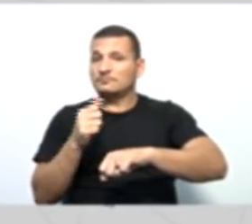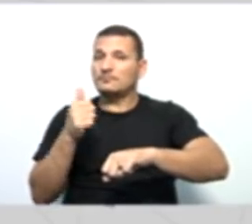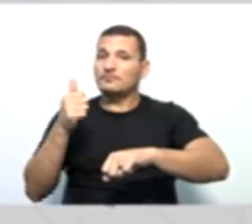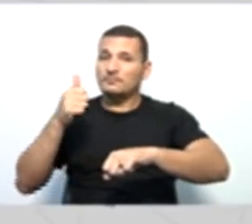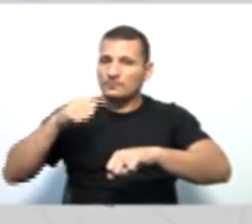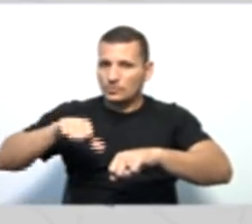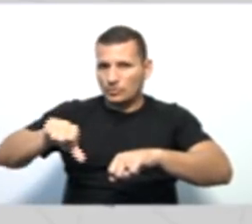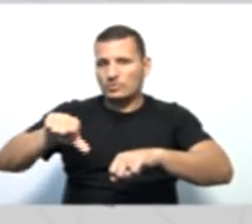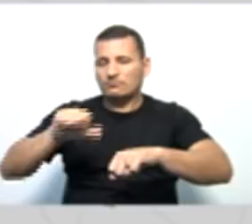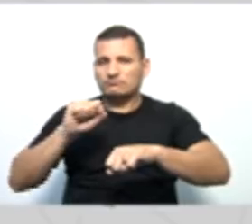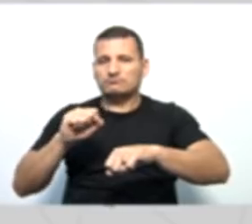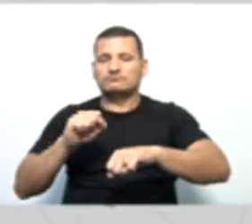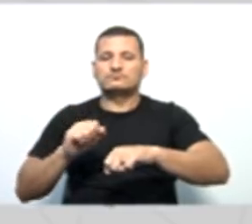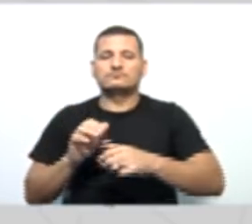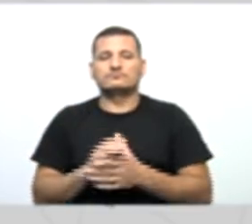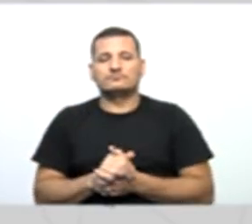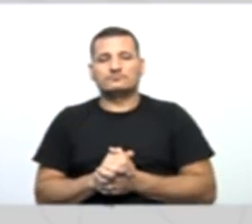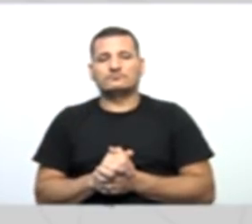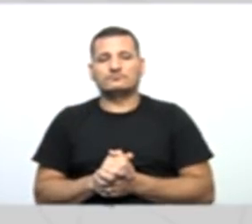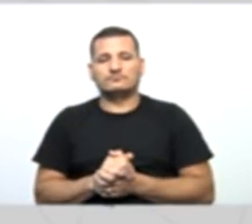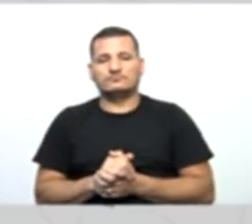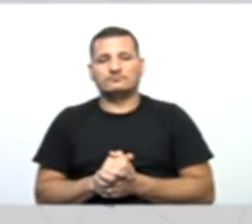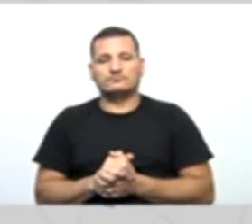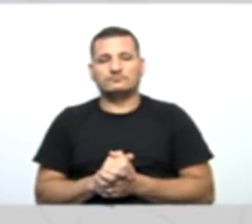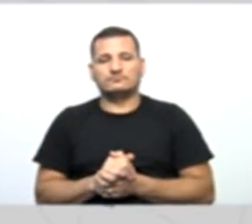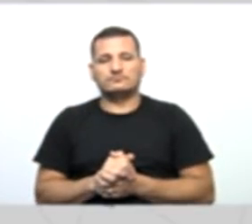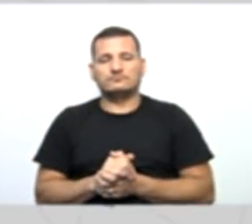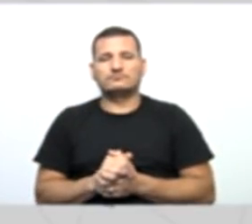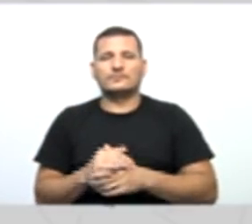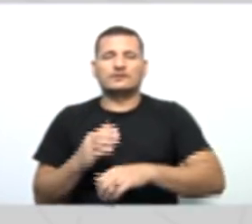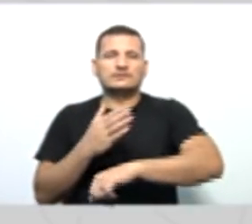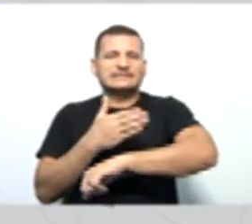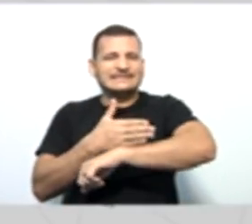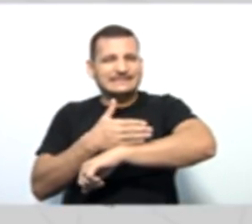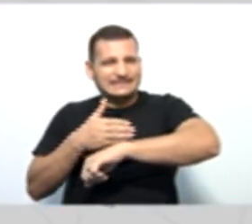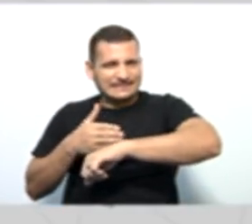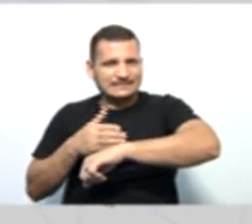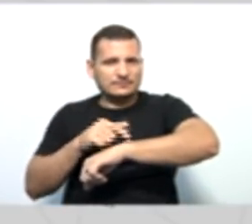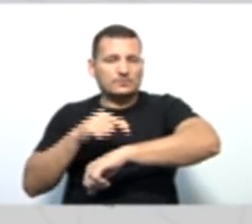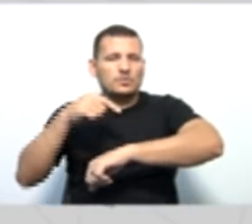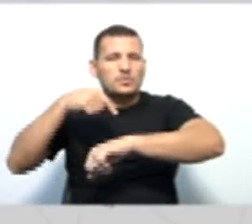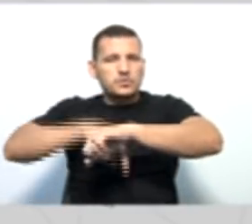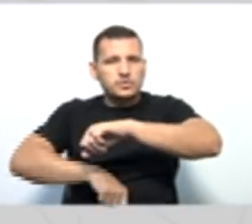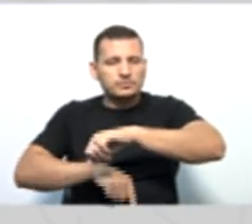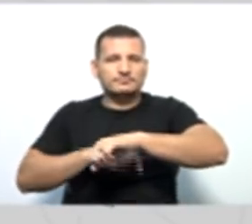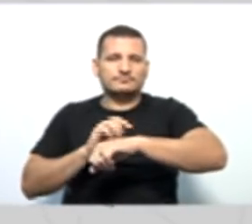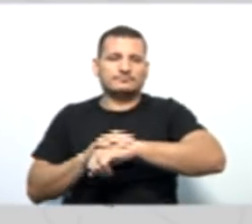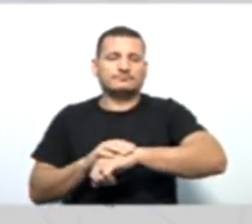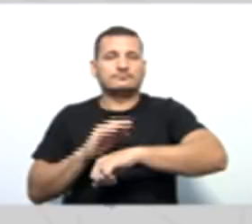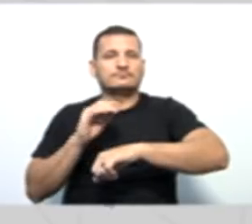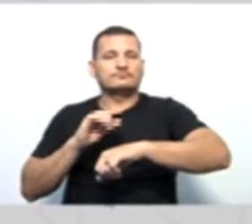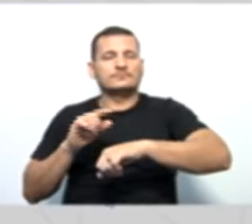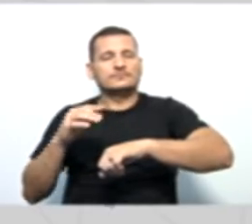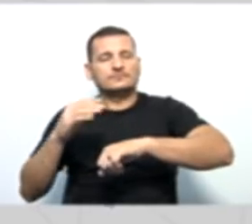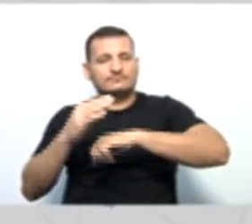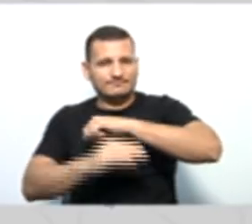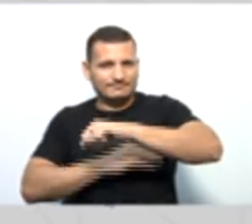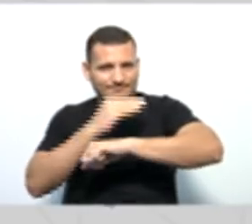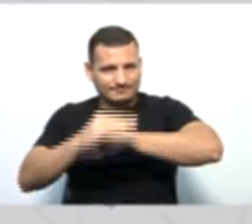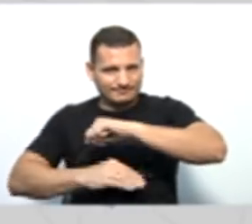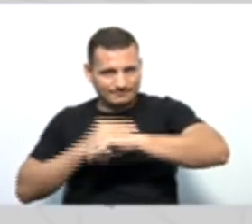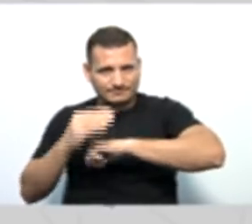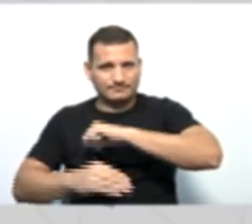mais prejudicial. Ferimentos extensos ou profundos. Cobrir o ferimento com pano limpo.